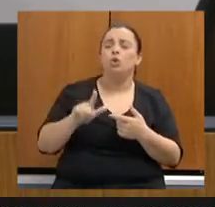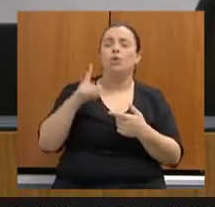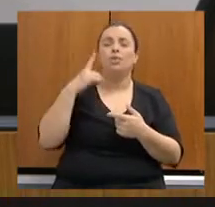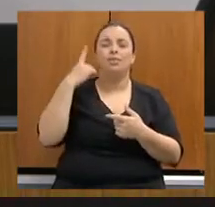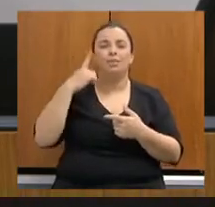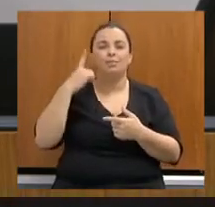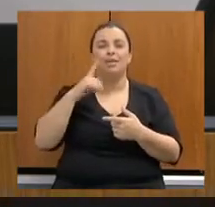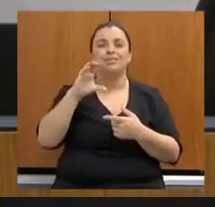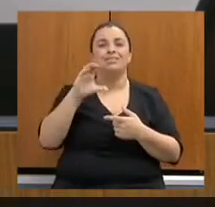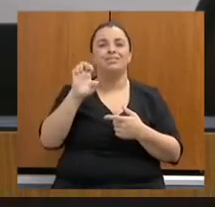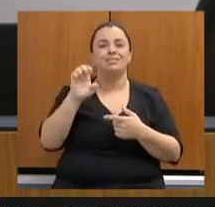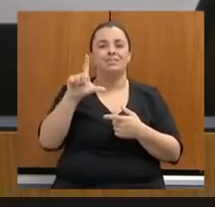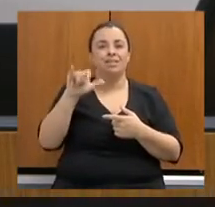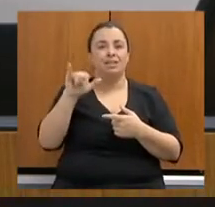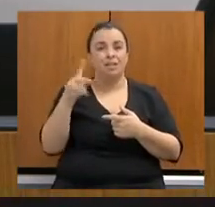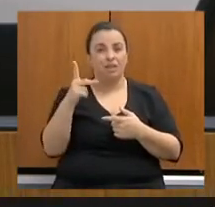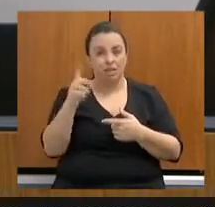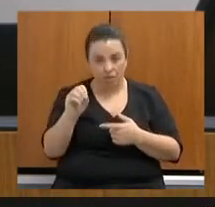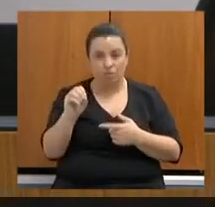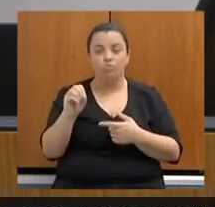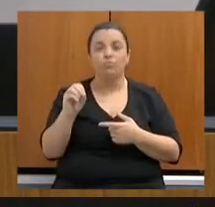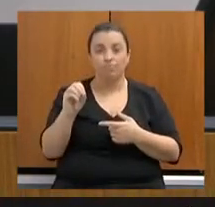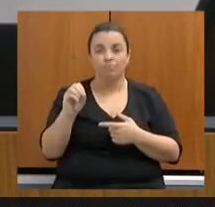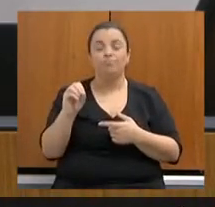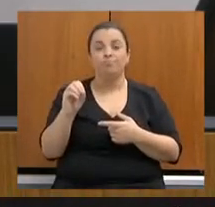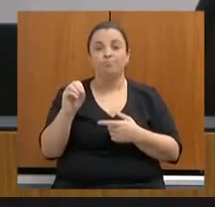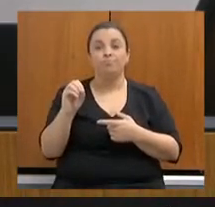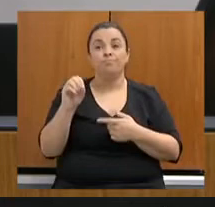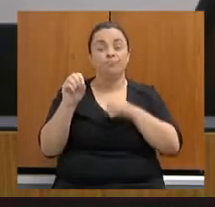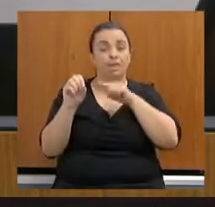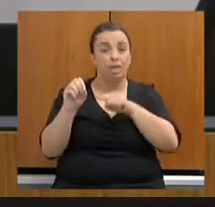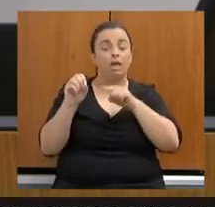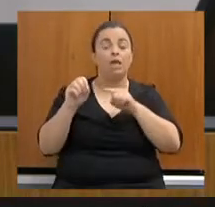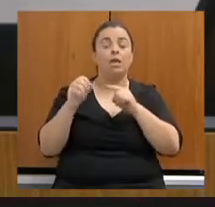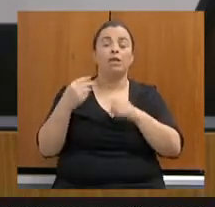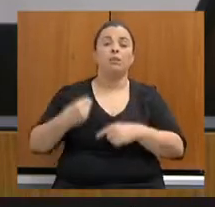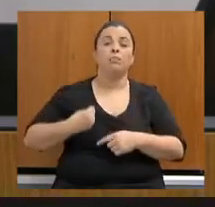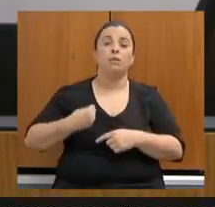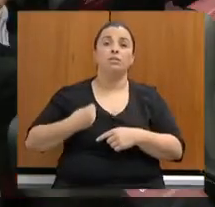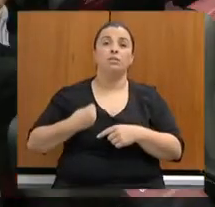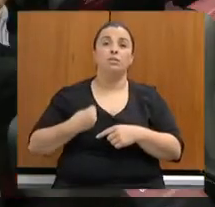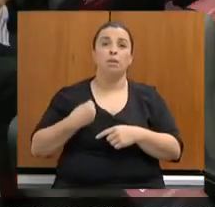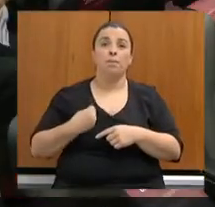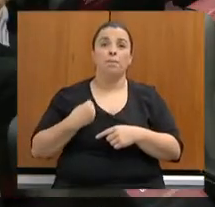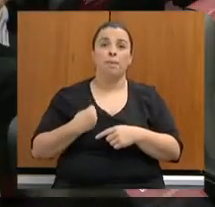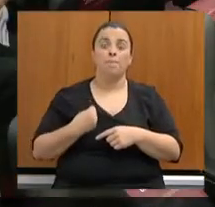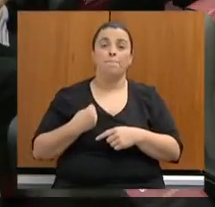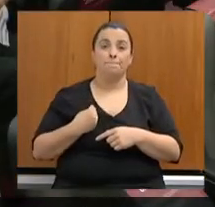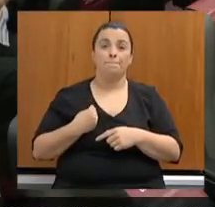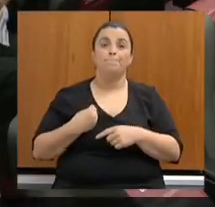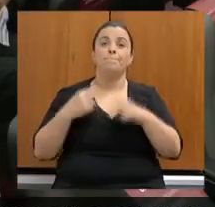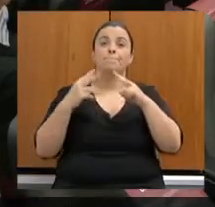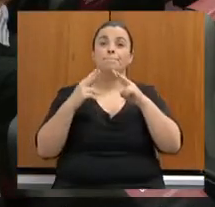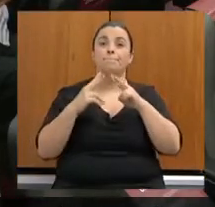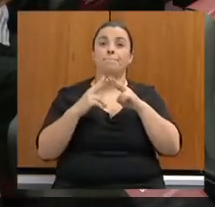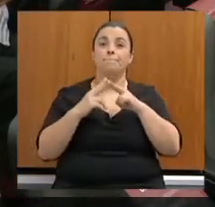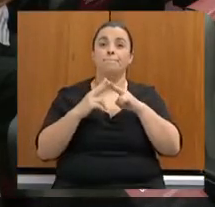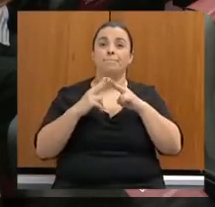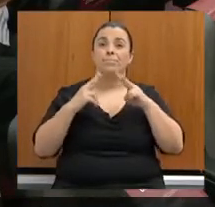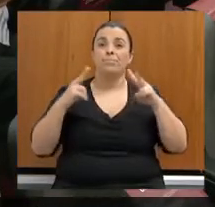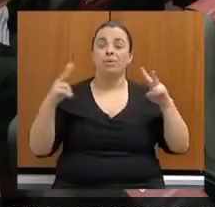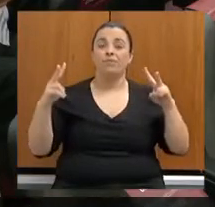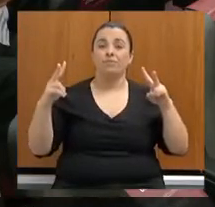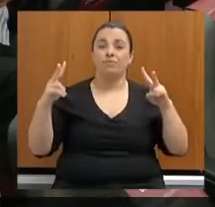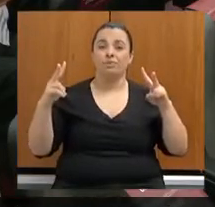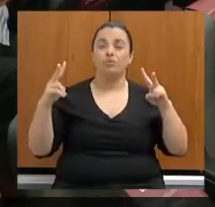celinho sinttrocel através é e da vídeo do